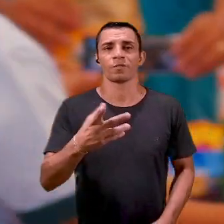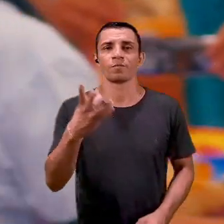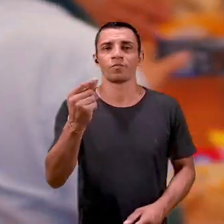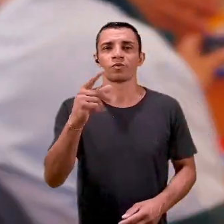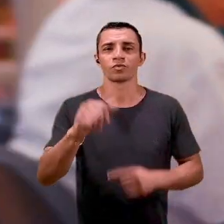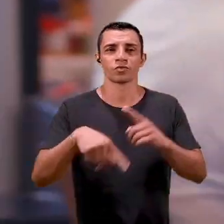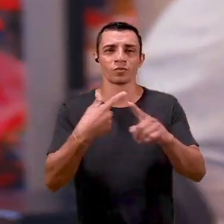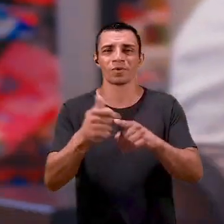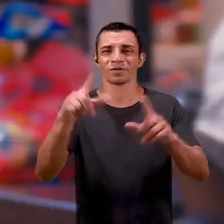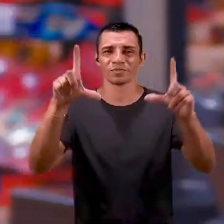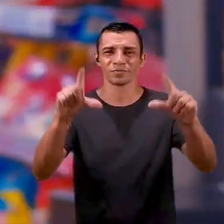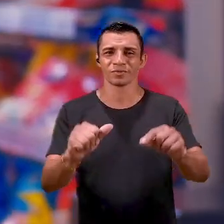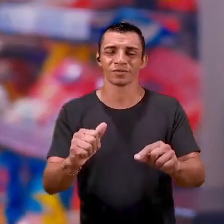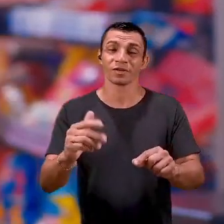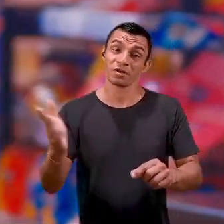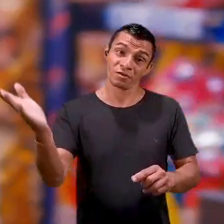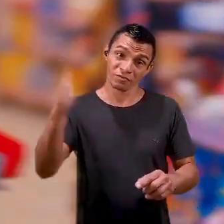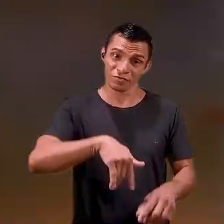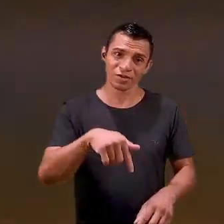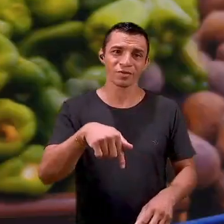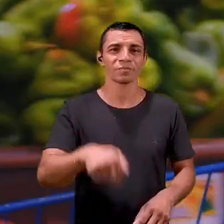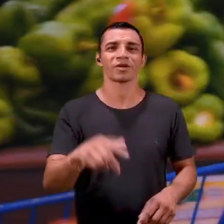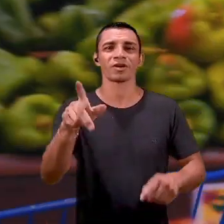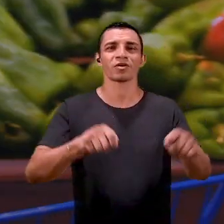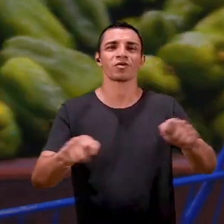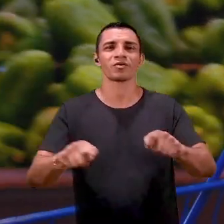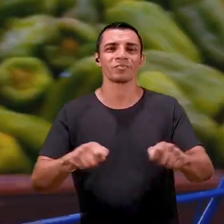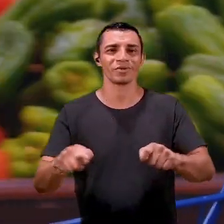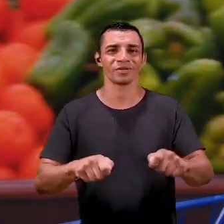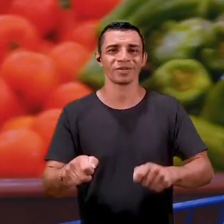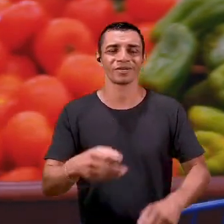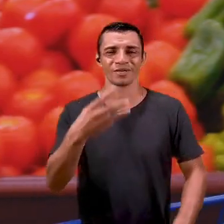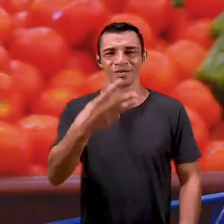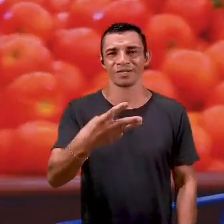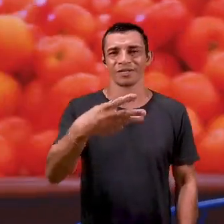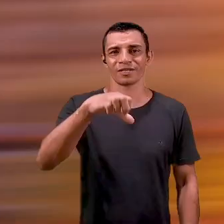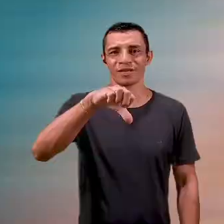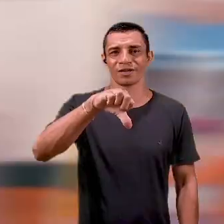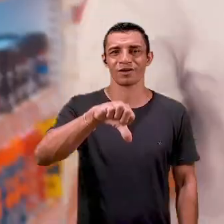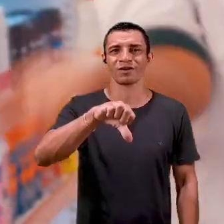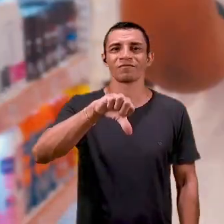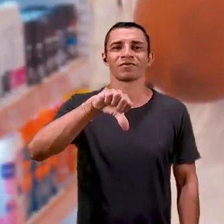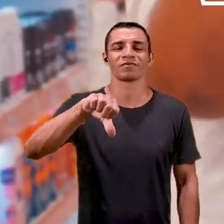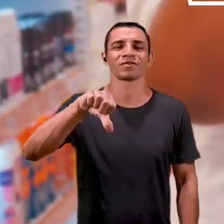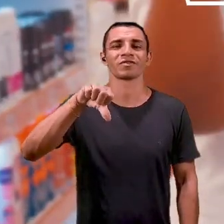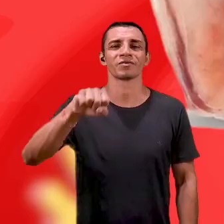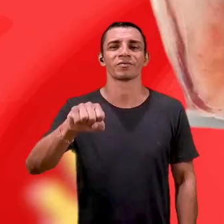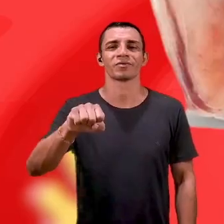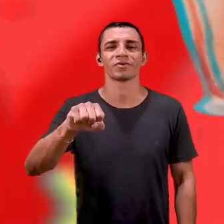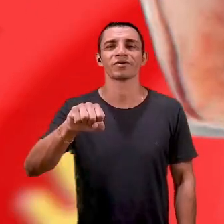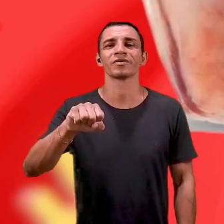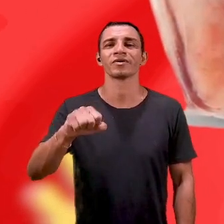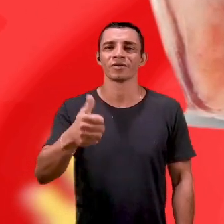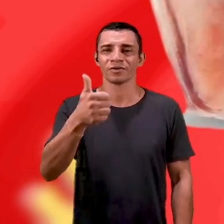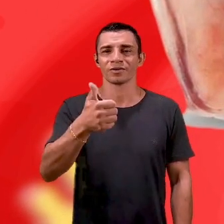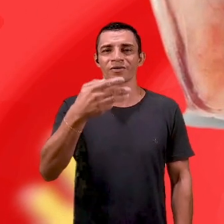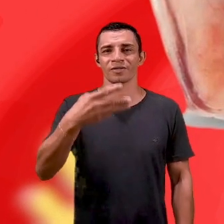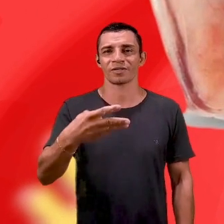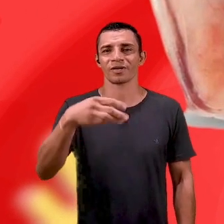Você quer muito mais ofertas com aquele precinho? Então, vem pra economia! Vem! Chorizo